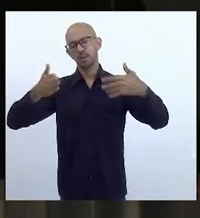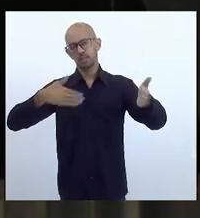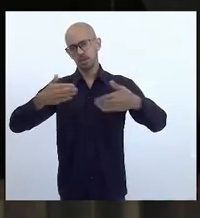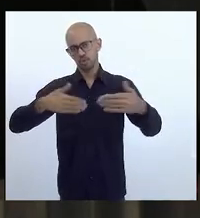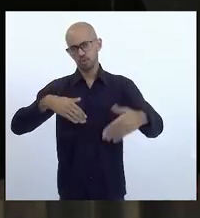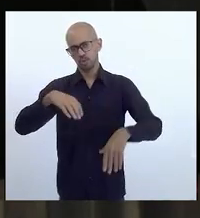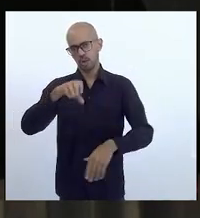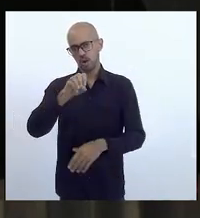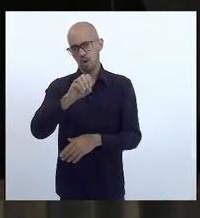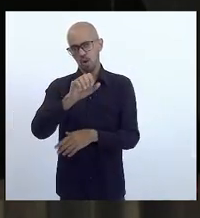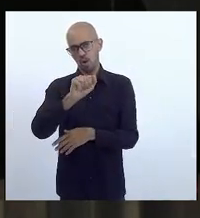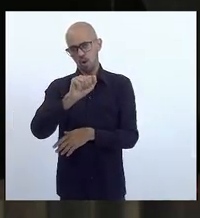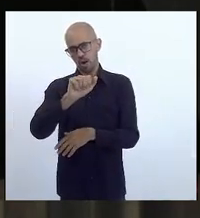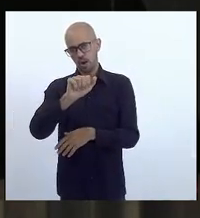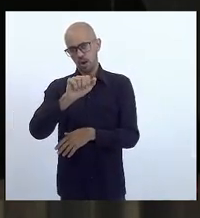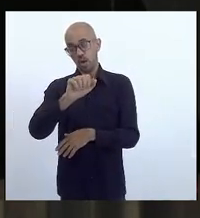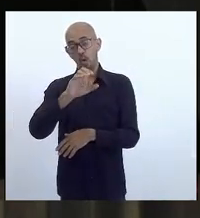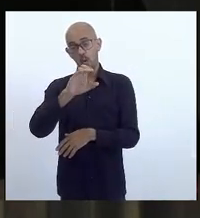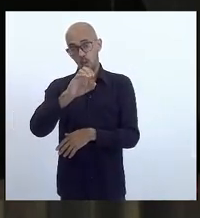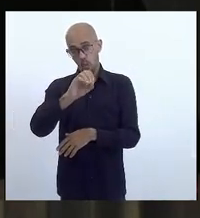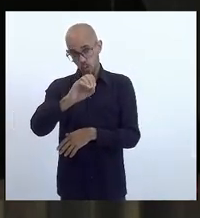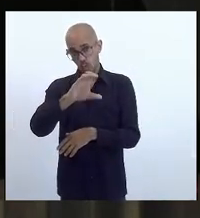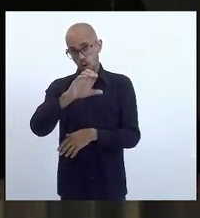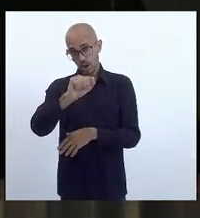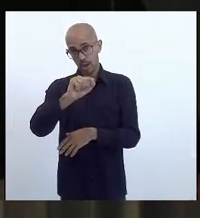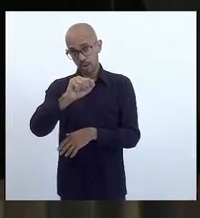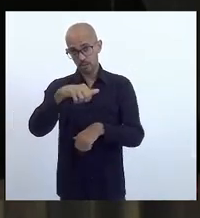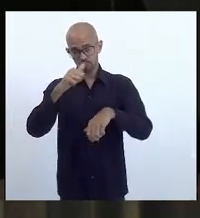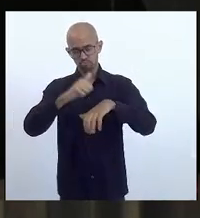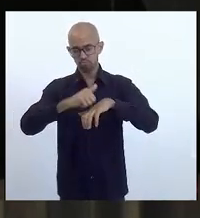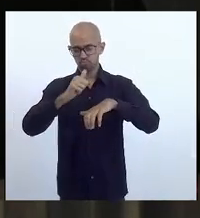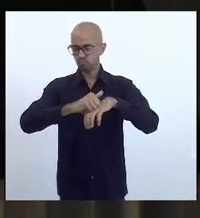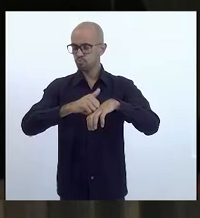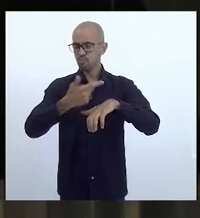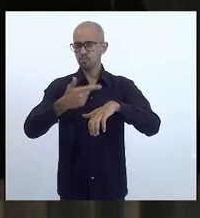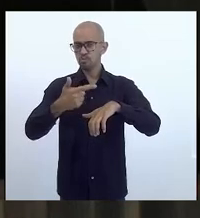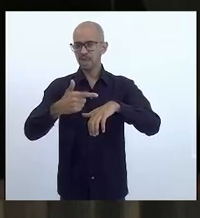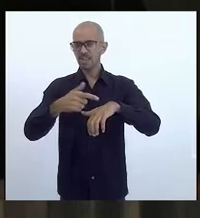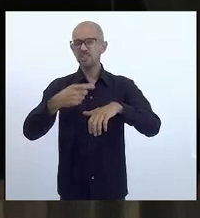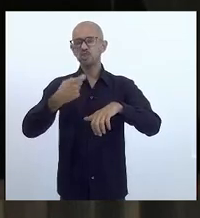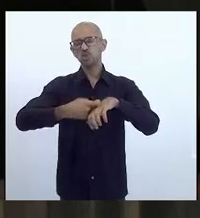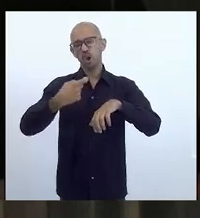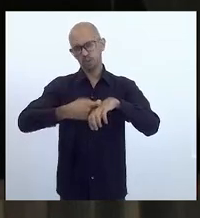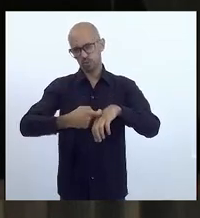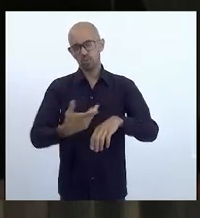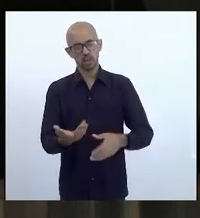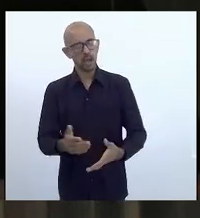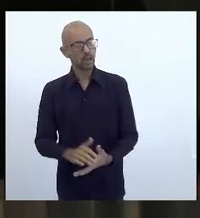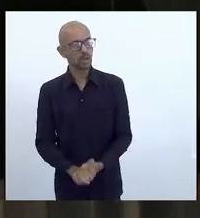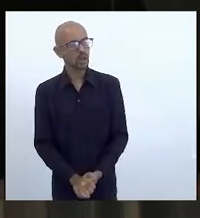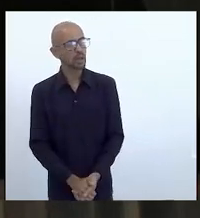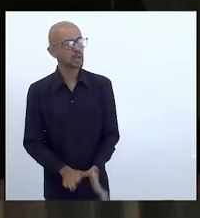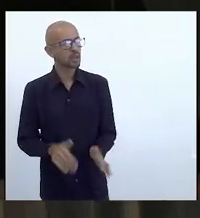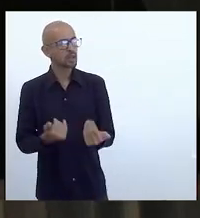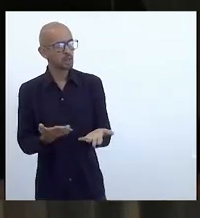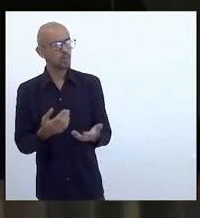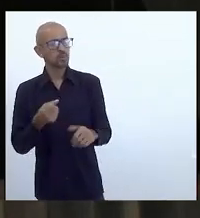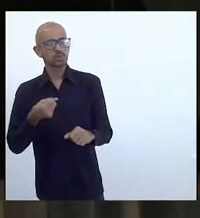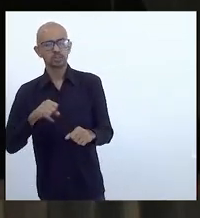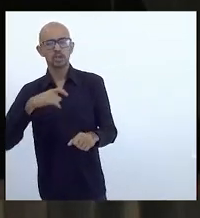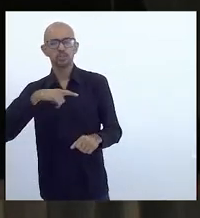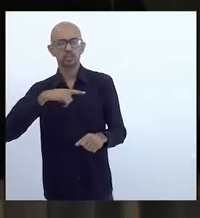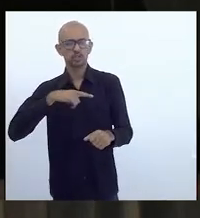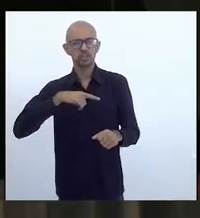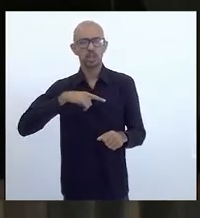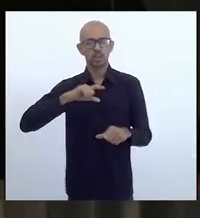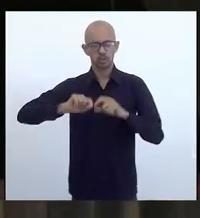aí, me parece que só tem razão de ser ao benefício fiscal se a gente tiver a contrapartida